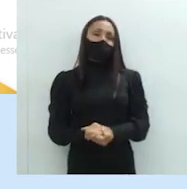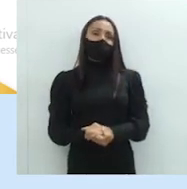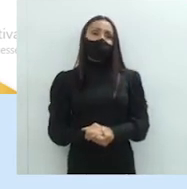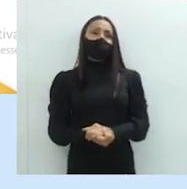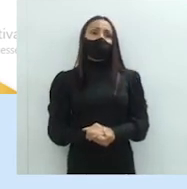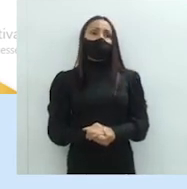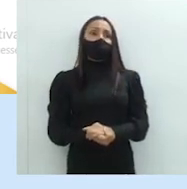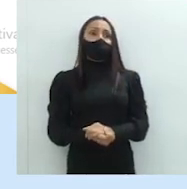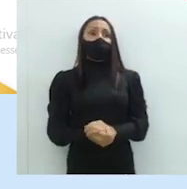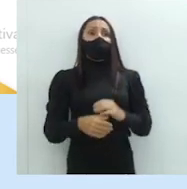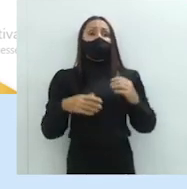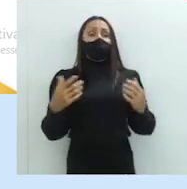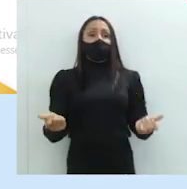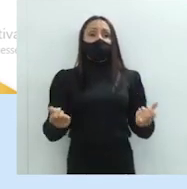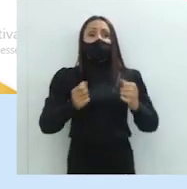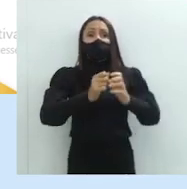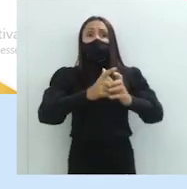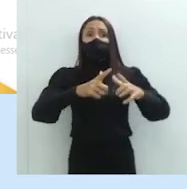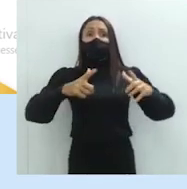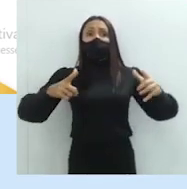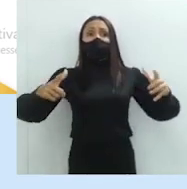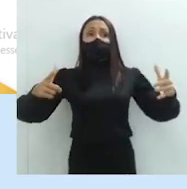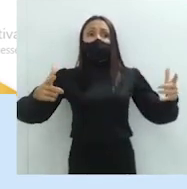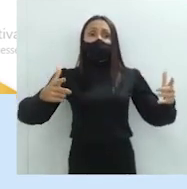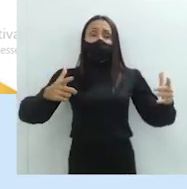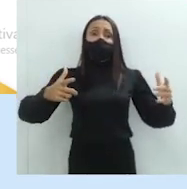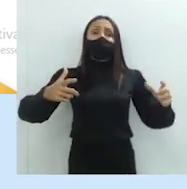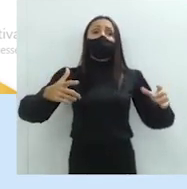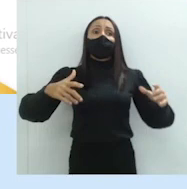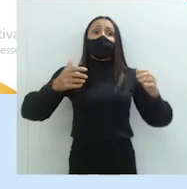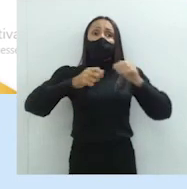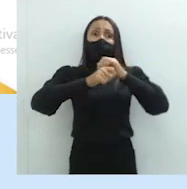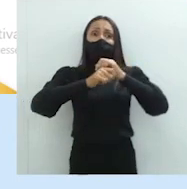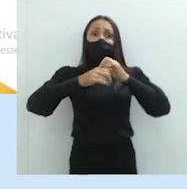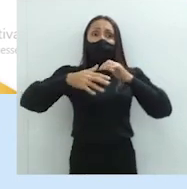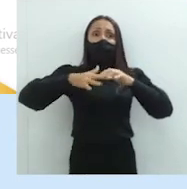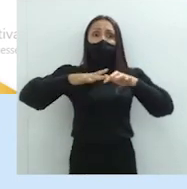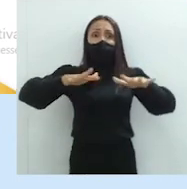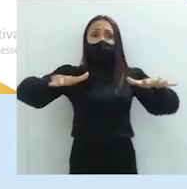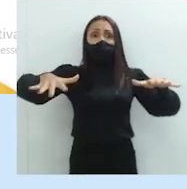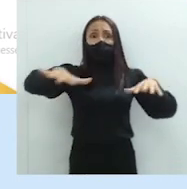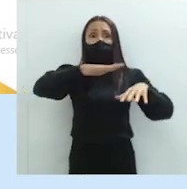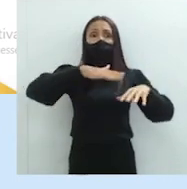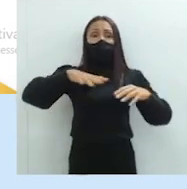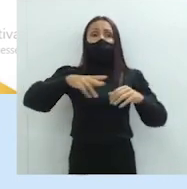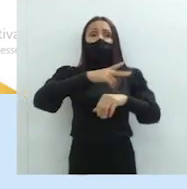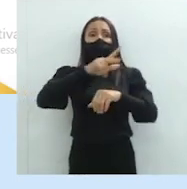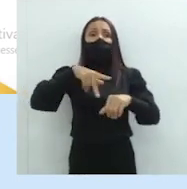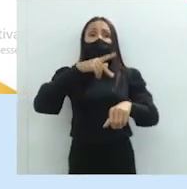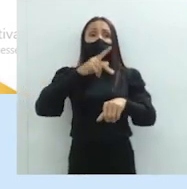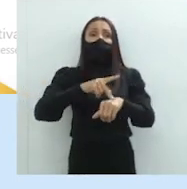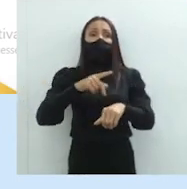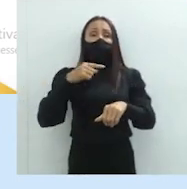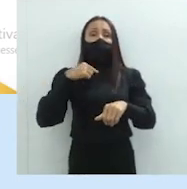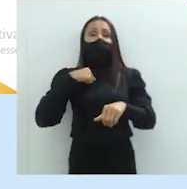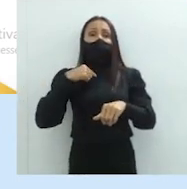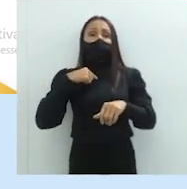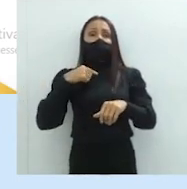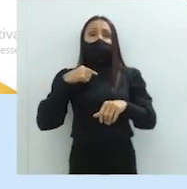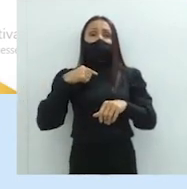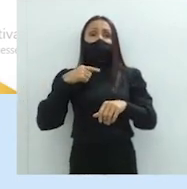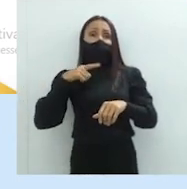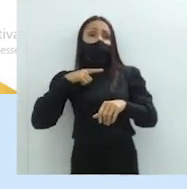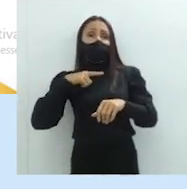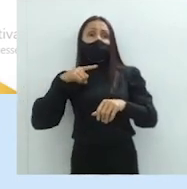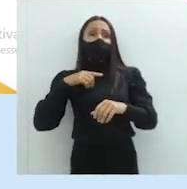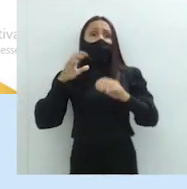Simplesmente era expandir o território do país e ainda obter uma saída para o Oceano Atlântico através da